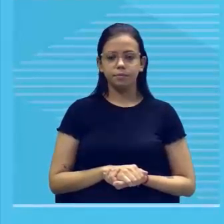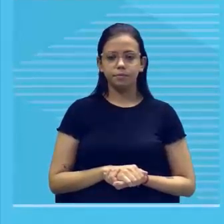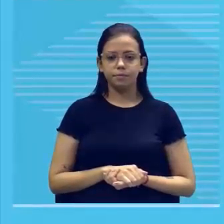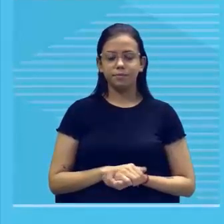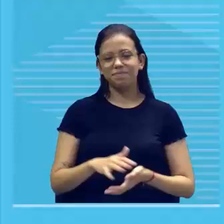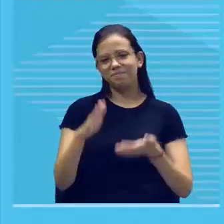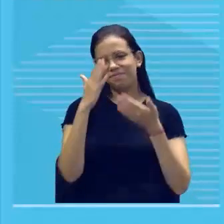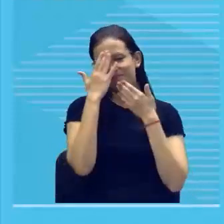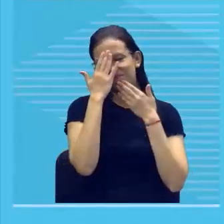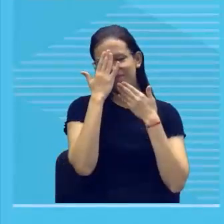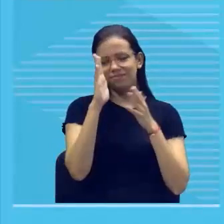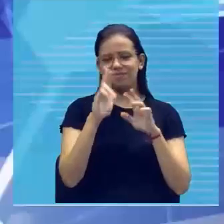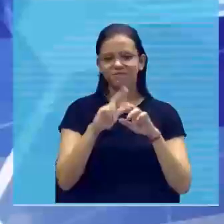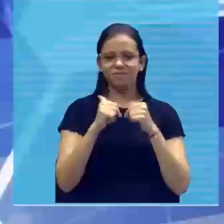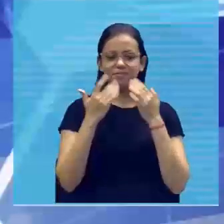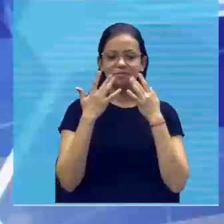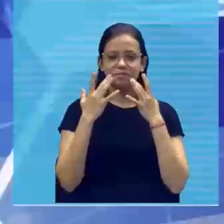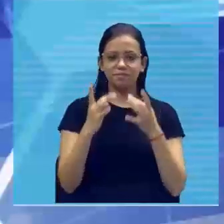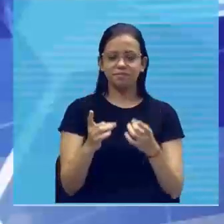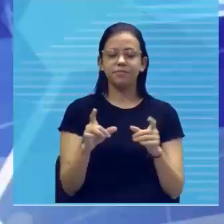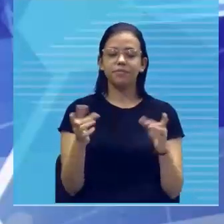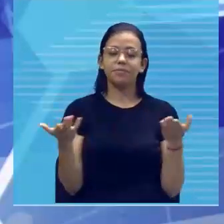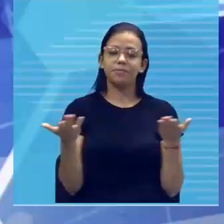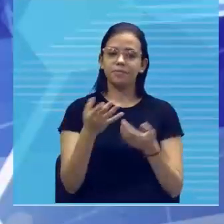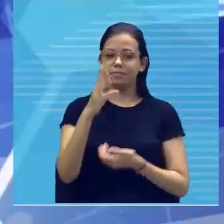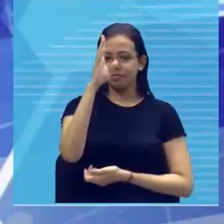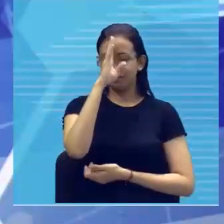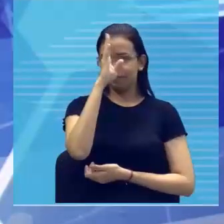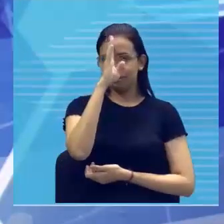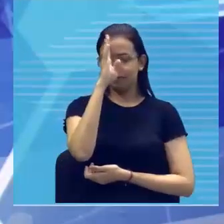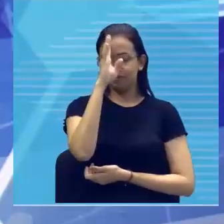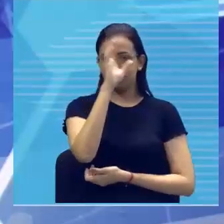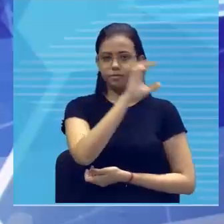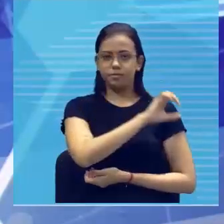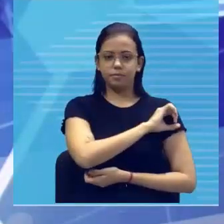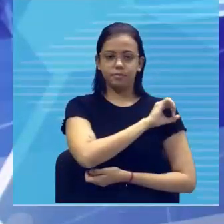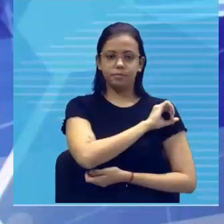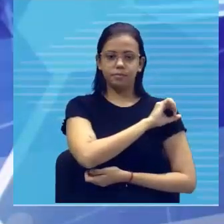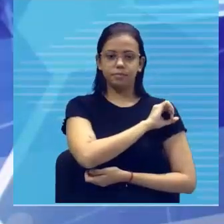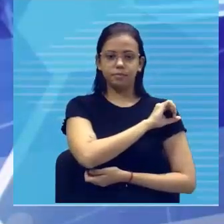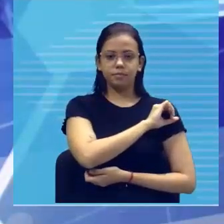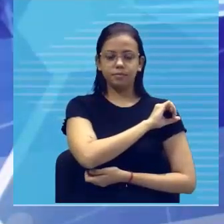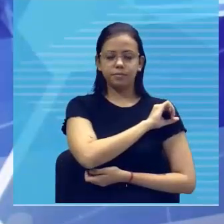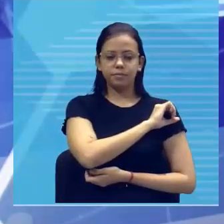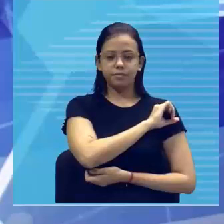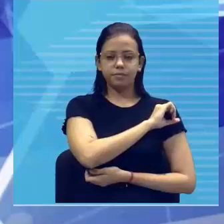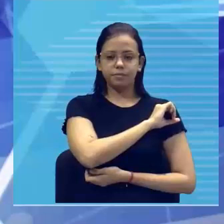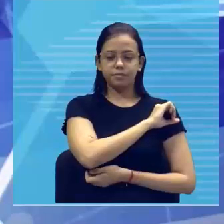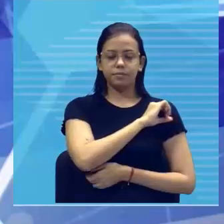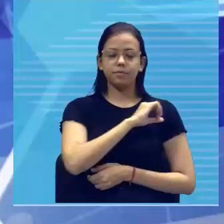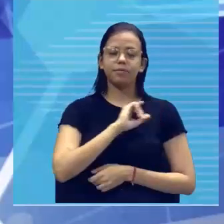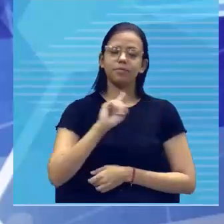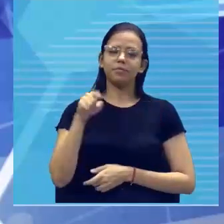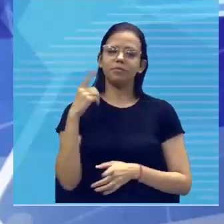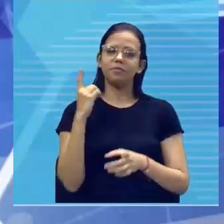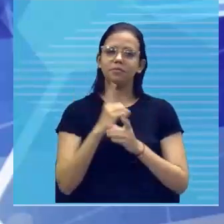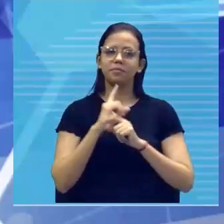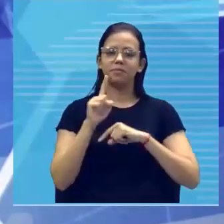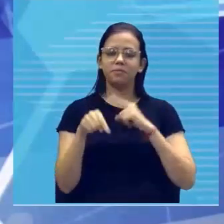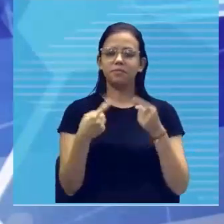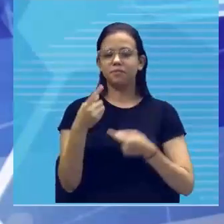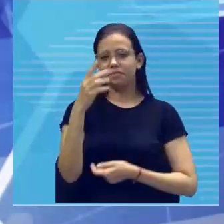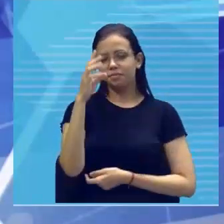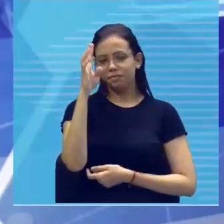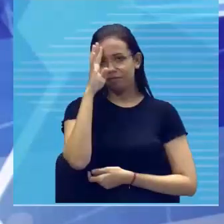agradeço demais a atenção de vocês quarta-feira nossa oficina e a gente se encontra na